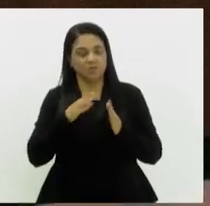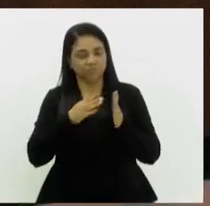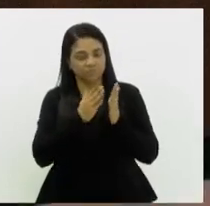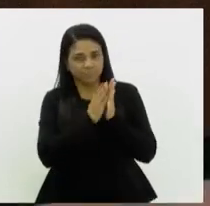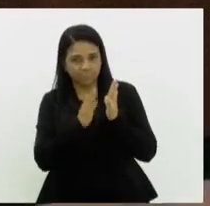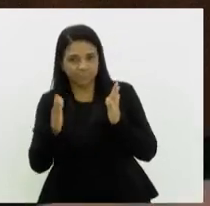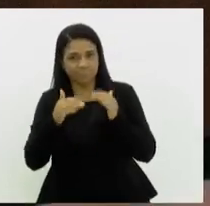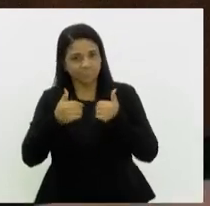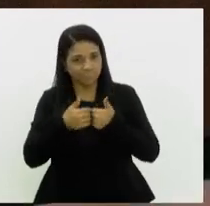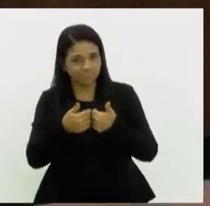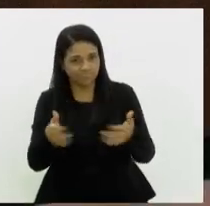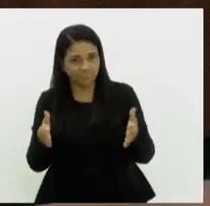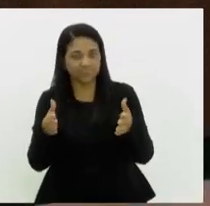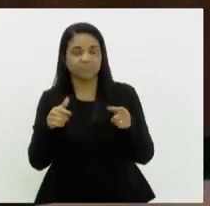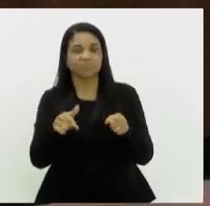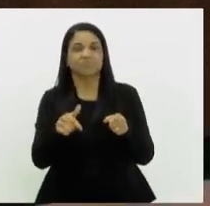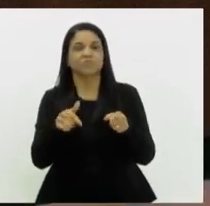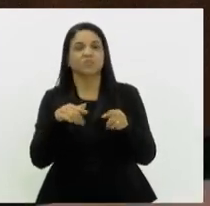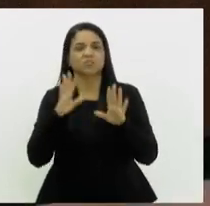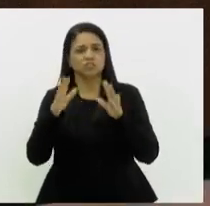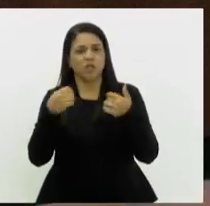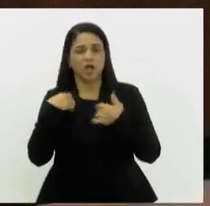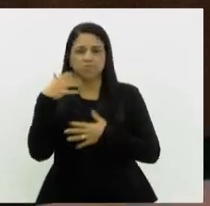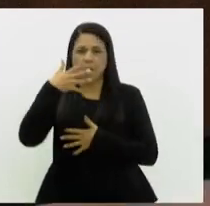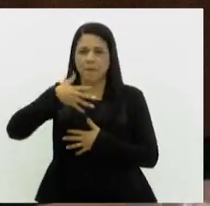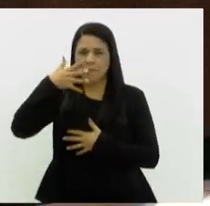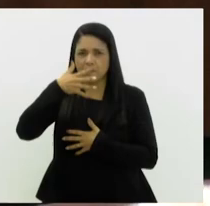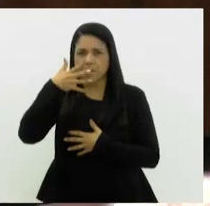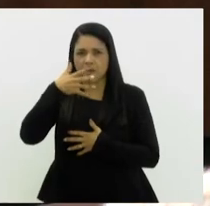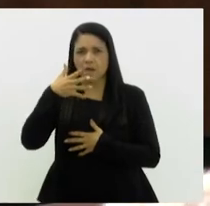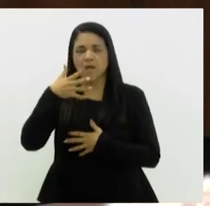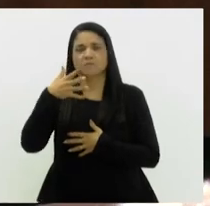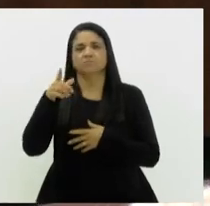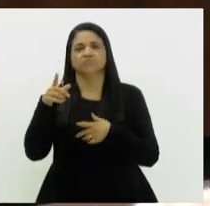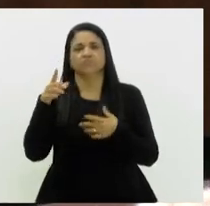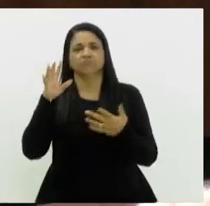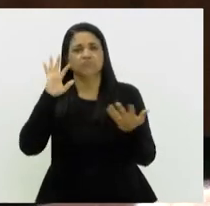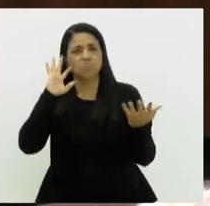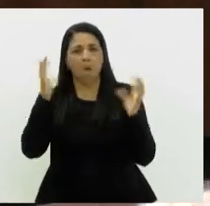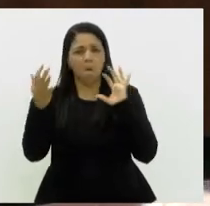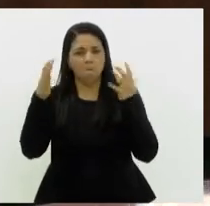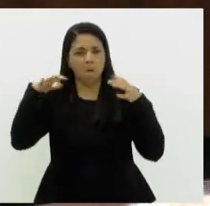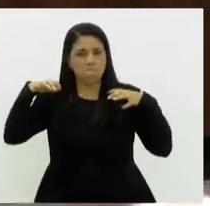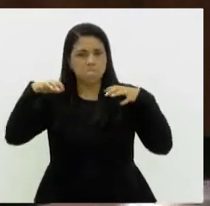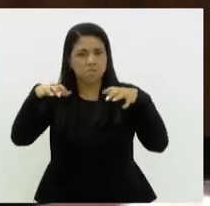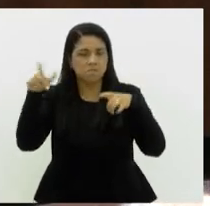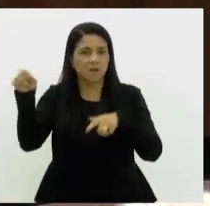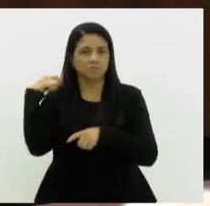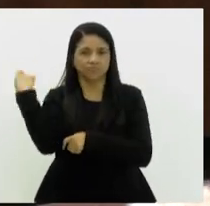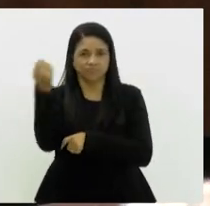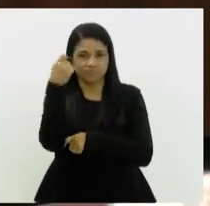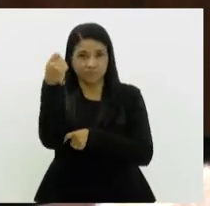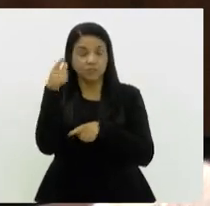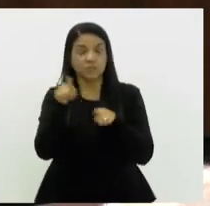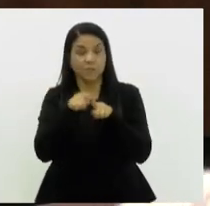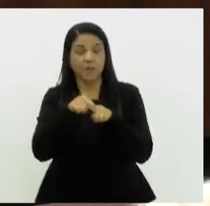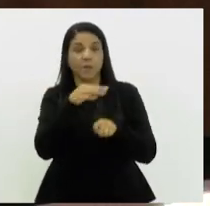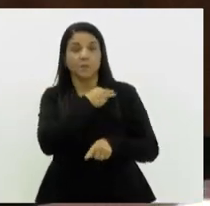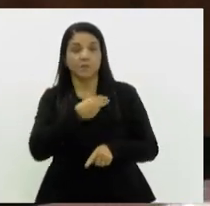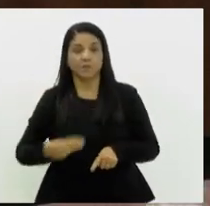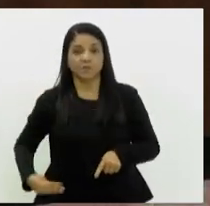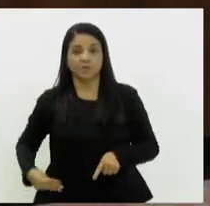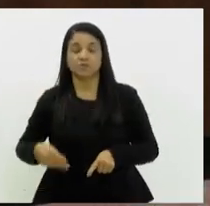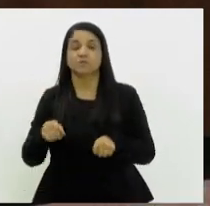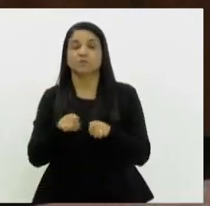sobre a tragédia do Rio Grande do Sul, como também a decisão do ministro Toffoli sobre a dívida